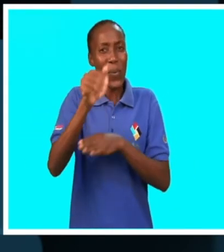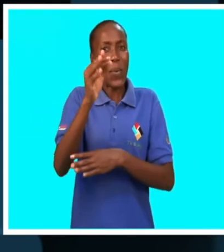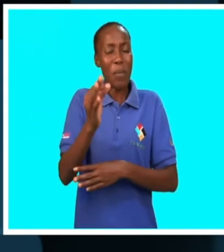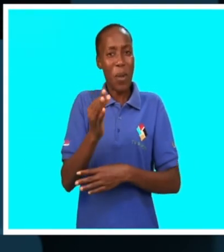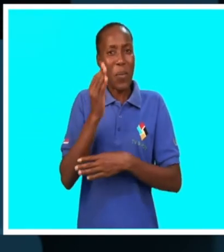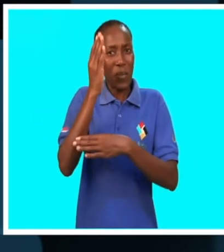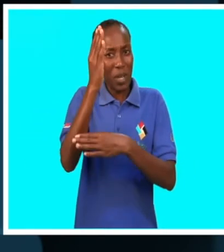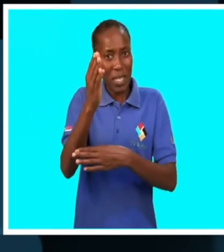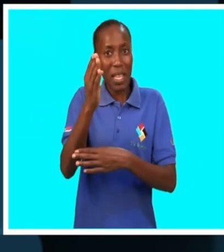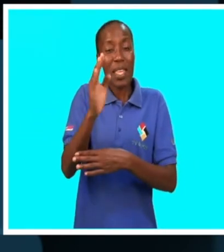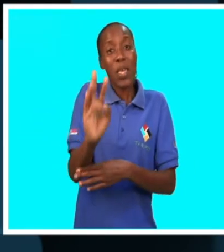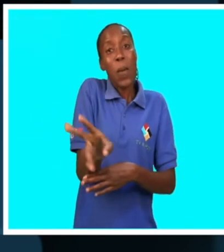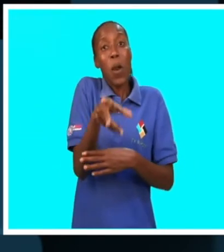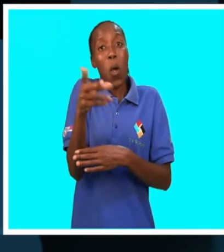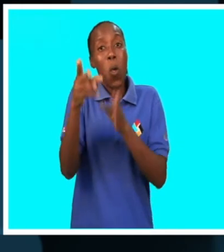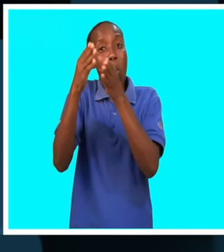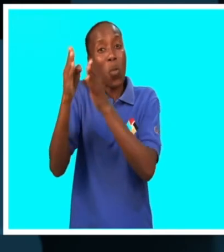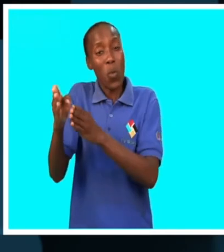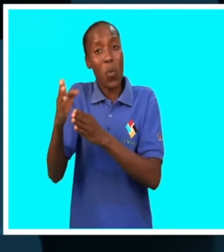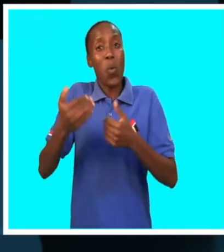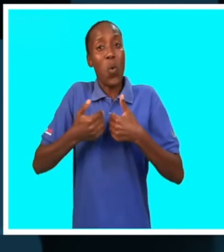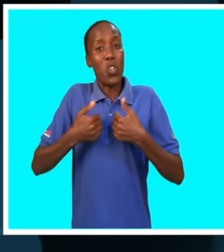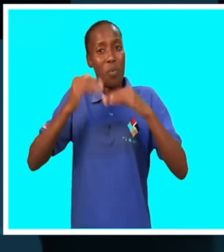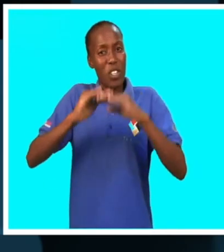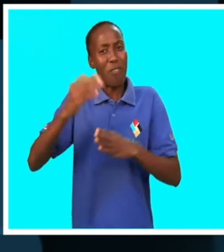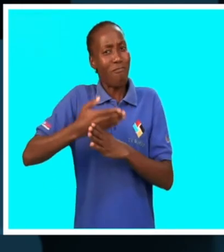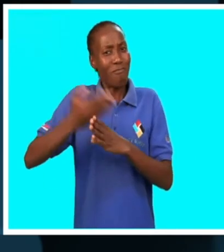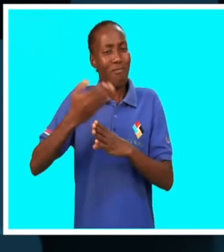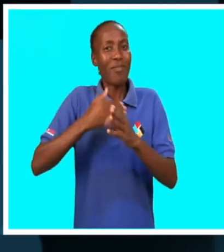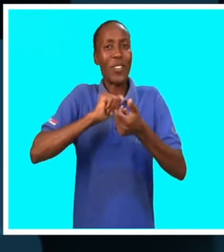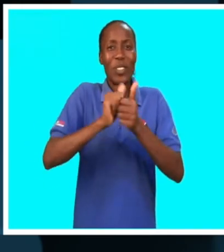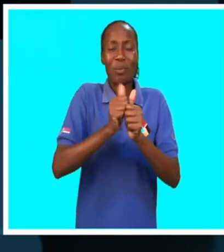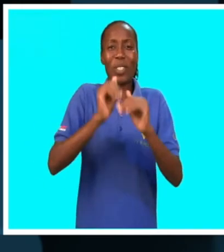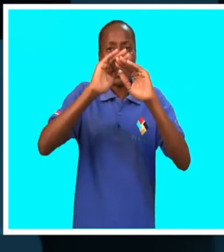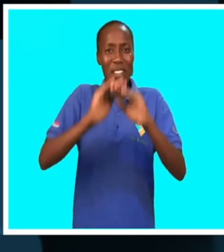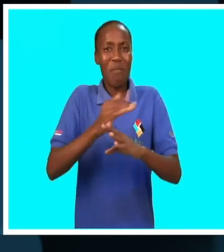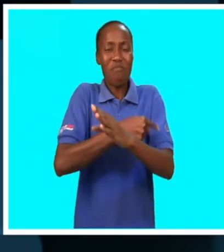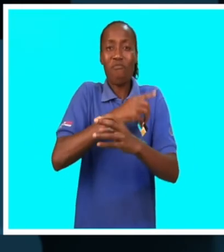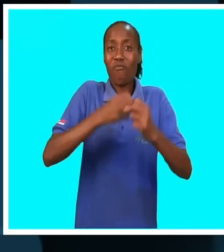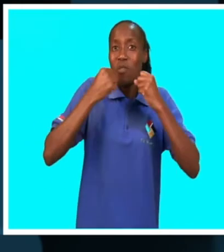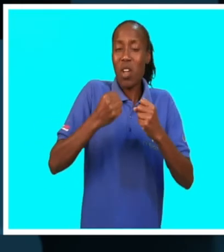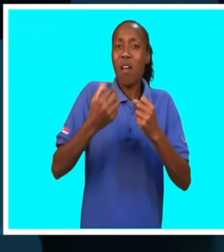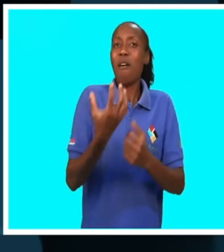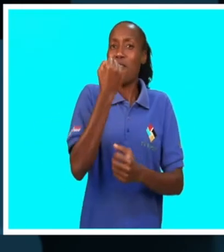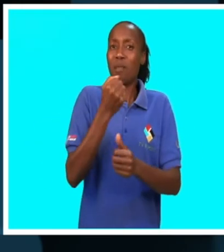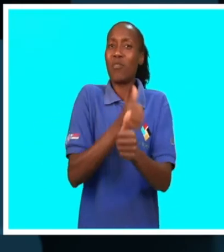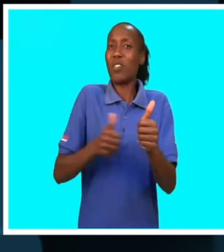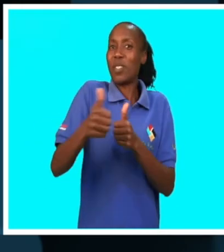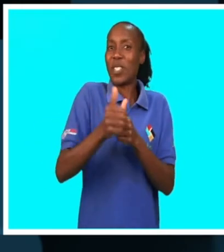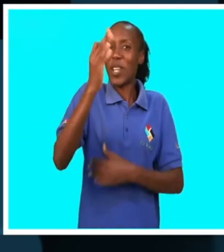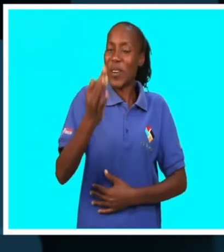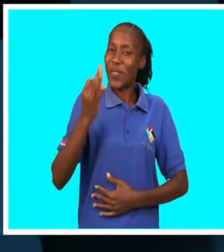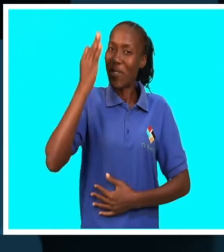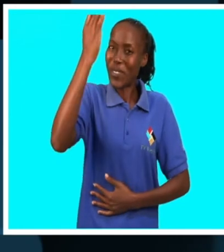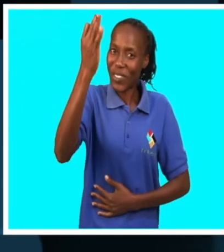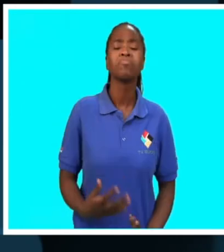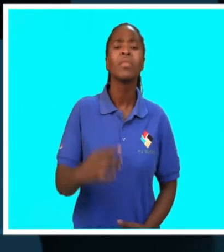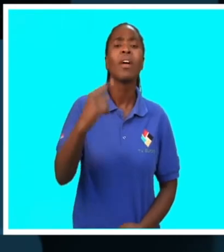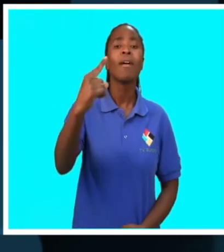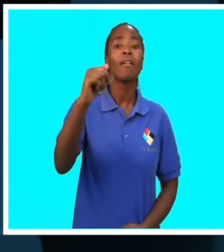a nossa bandeira no presente, e para aqueles jovens que estão a praticar o desporto e têm potencial e vão nos representar no